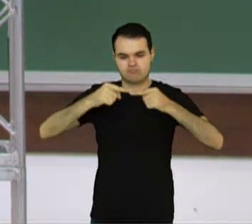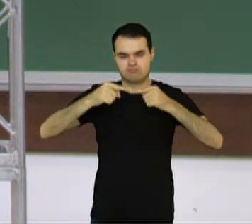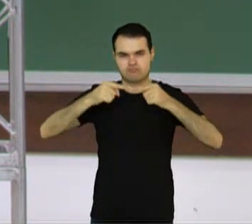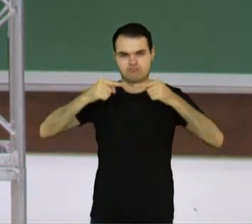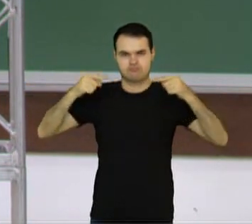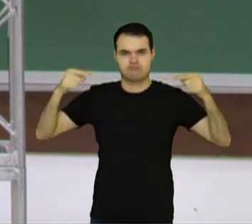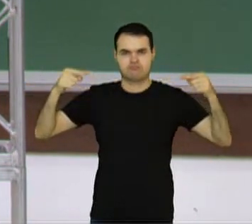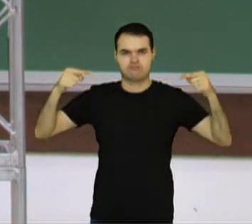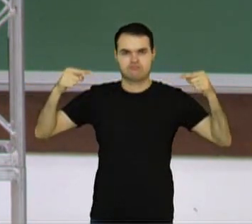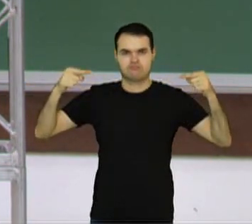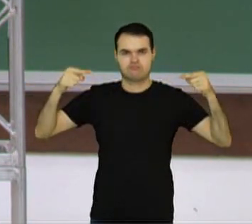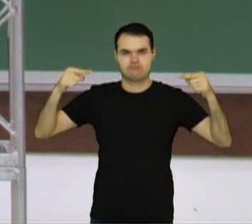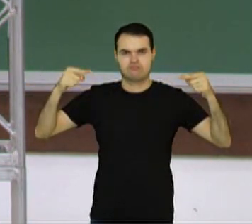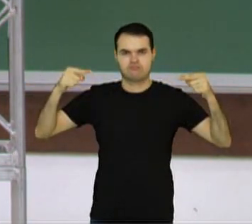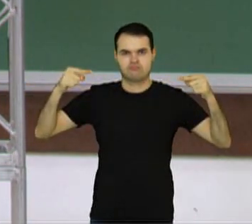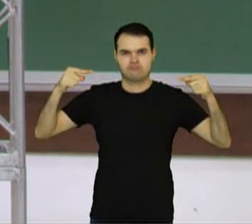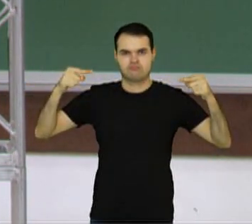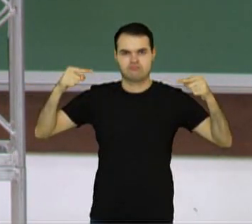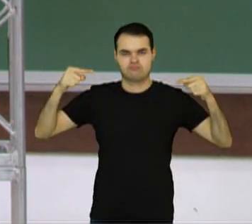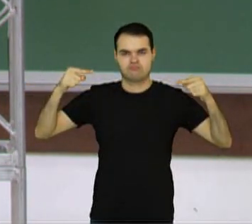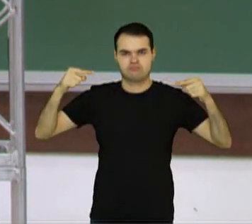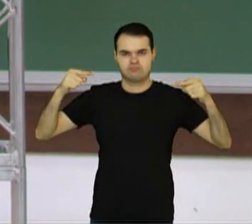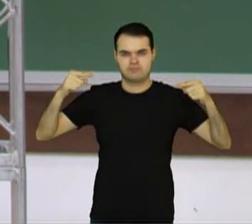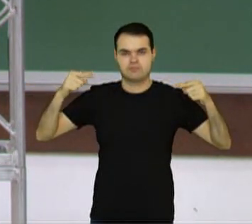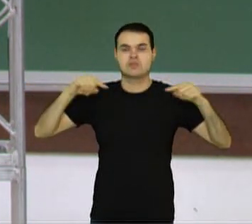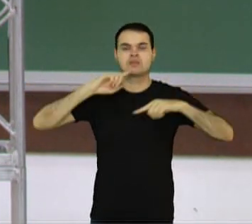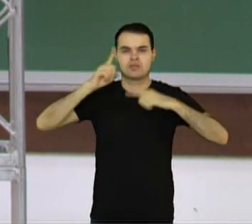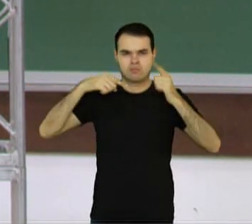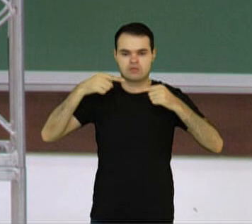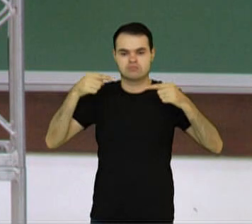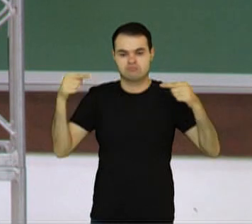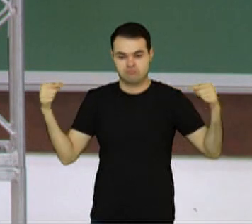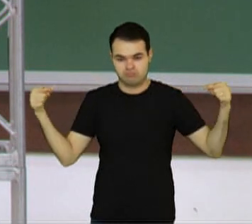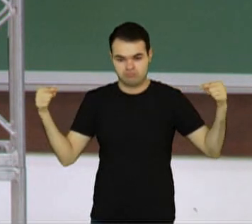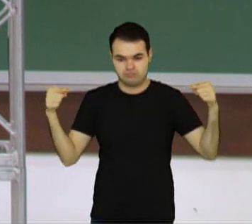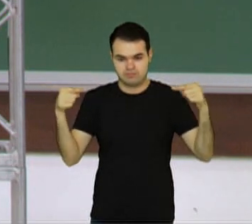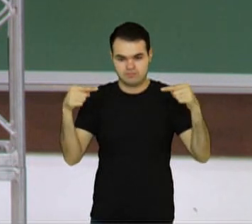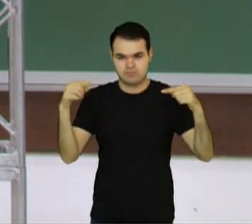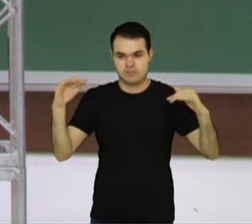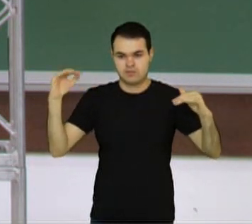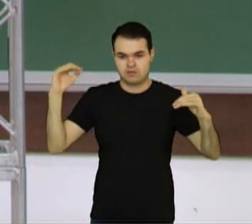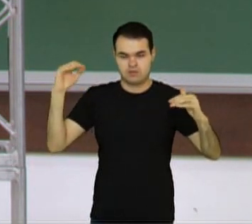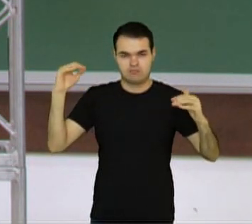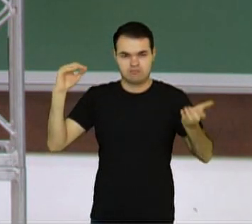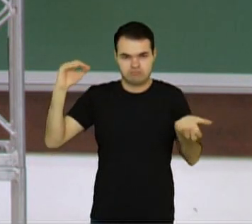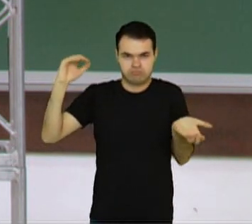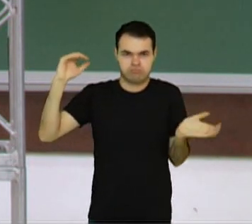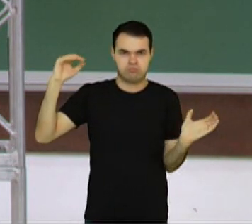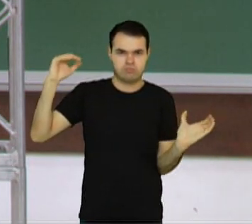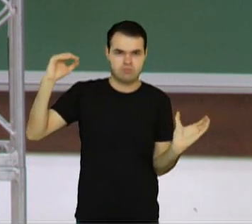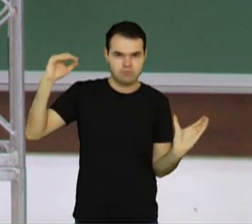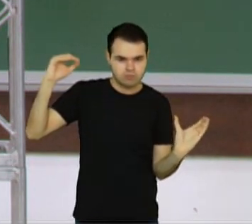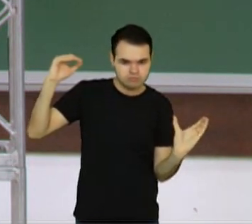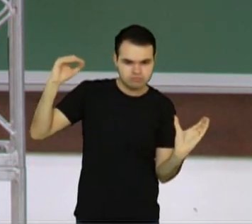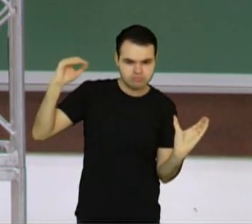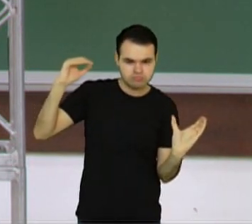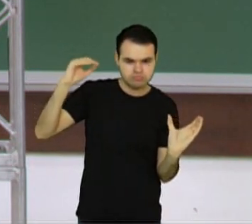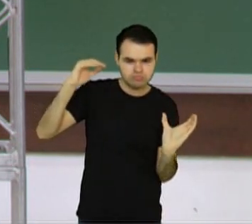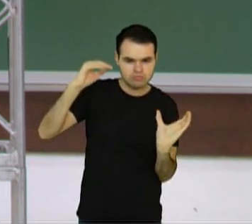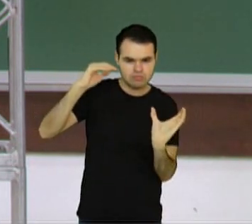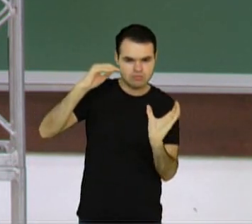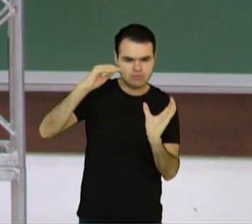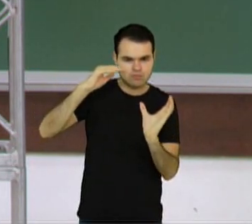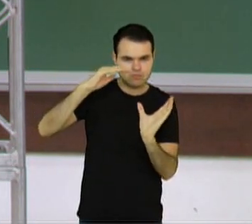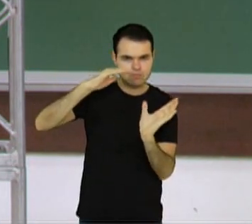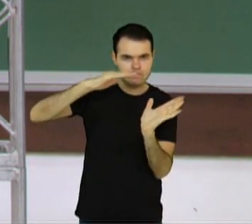estar trabalhando, ok? Depois cada uma segue o seu rumo, mas a princípio nesse ponto é isso que acaba ocorrendo, mas só se as